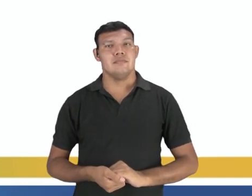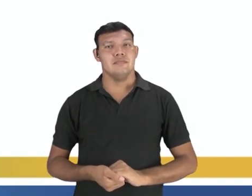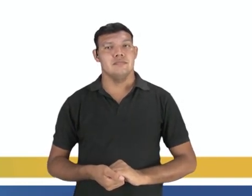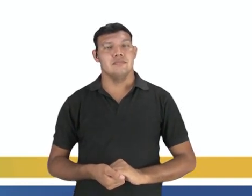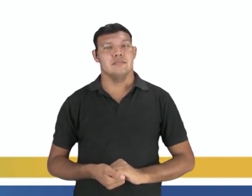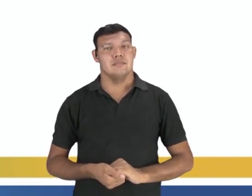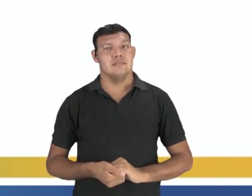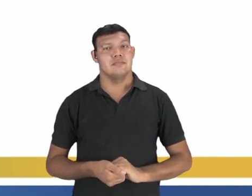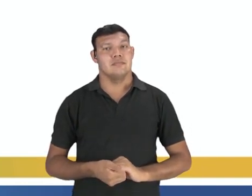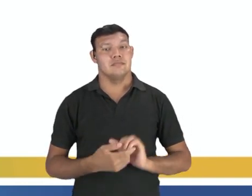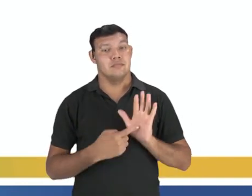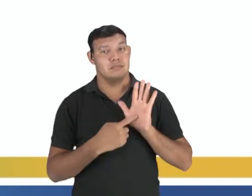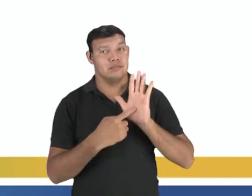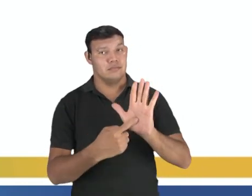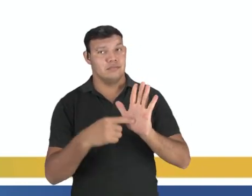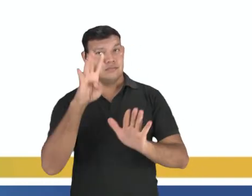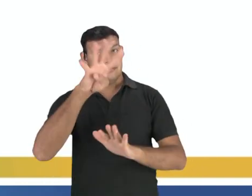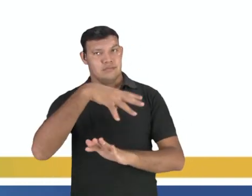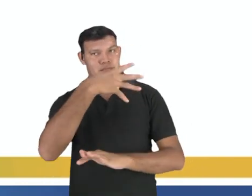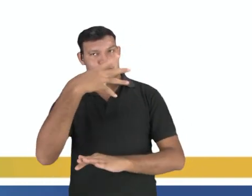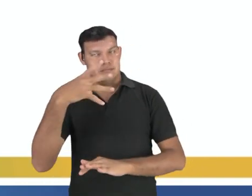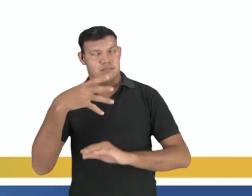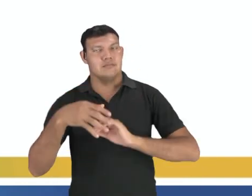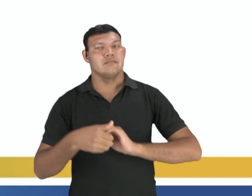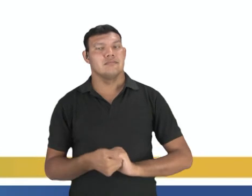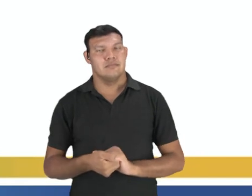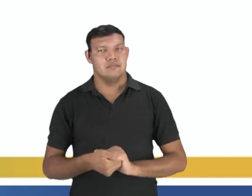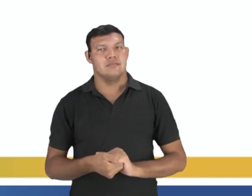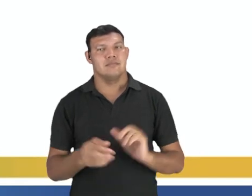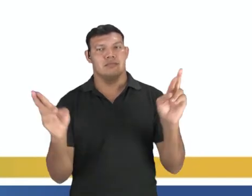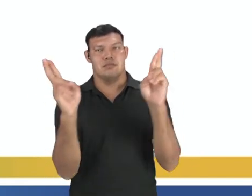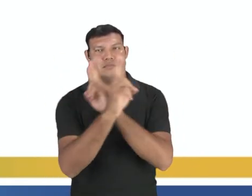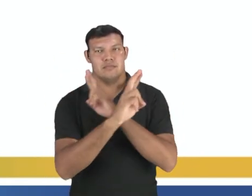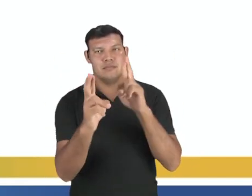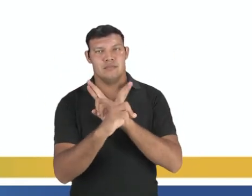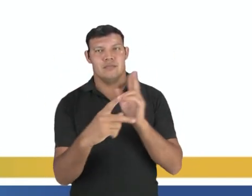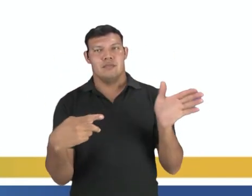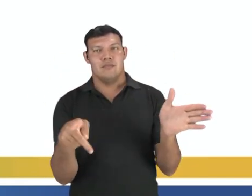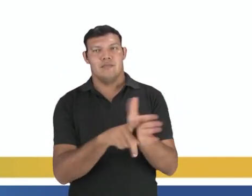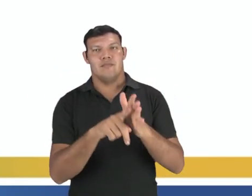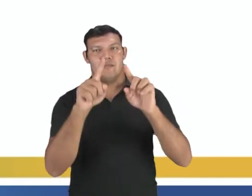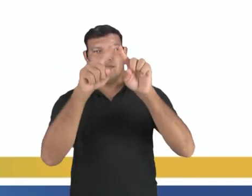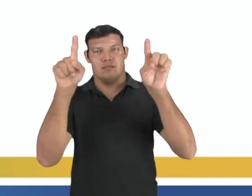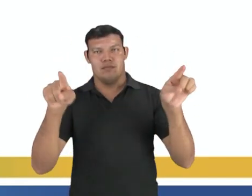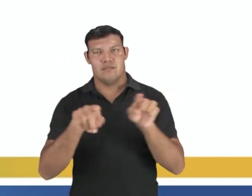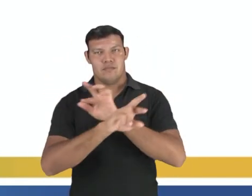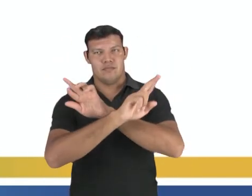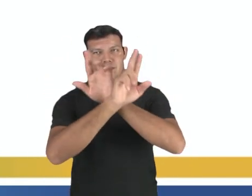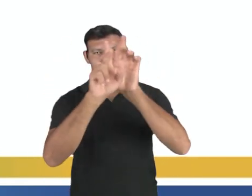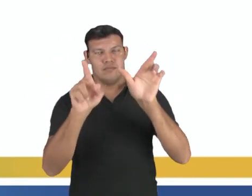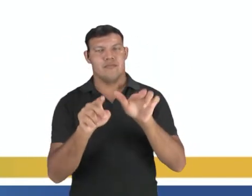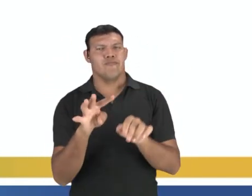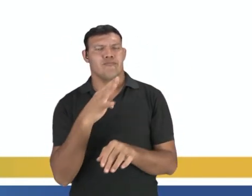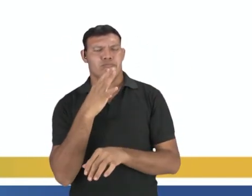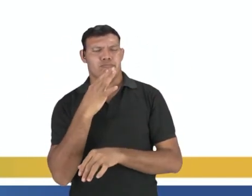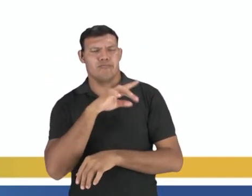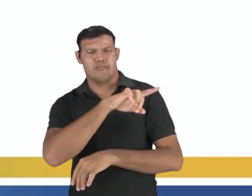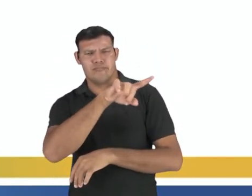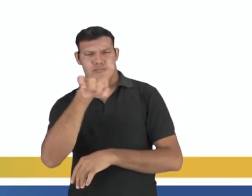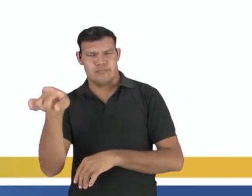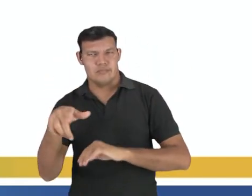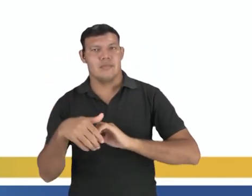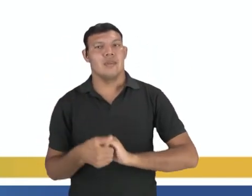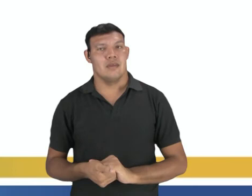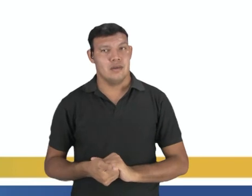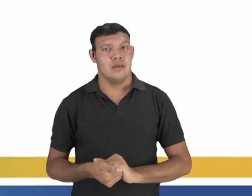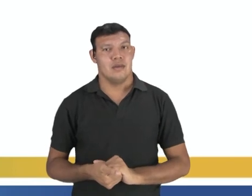Logo aí nós temos a tabela trigonométrica, tá? Essa tabela aí ela é muito conhecida por vocês. Com